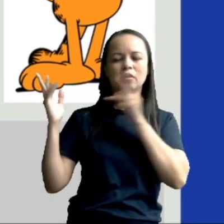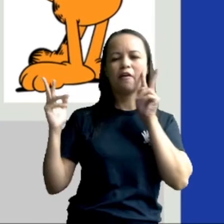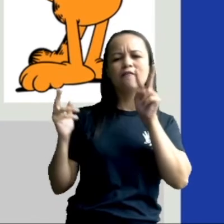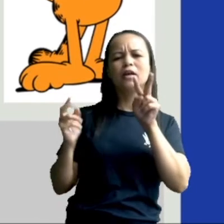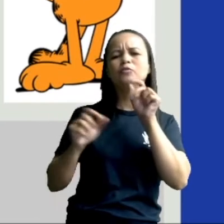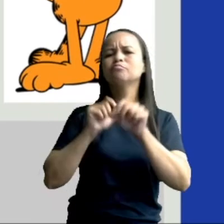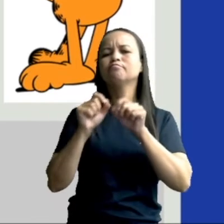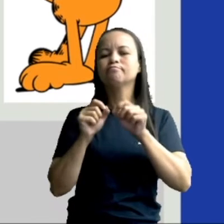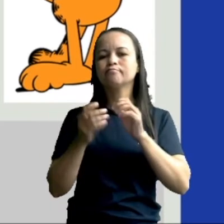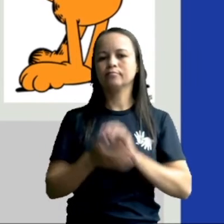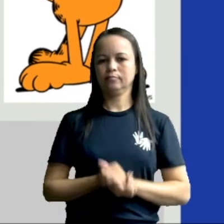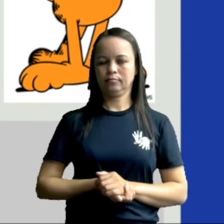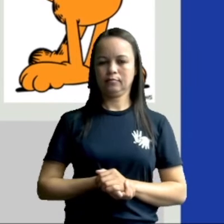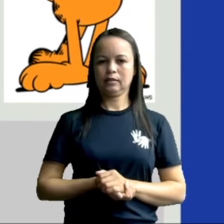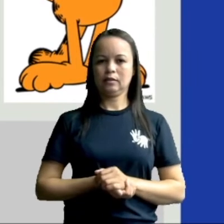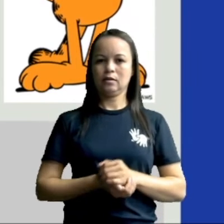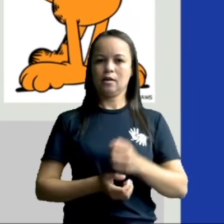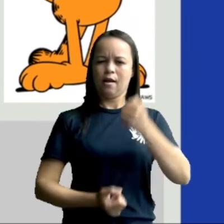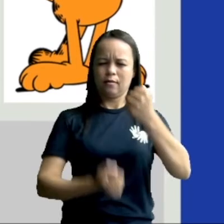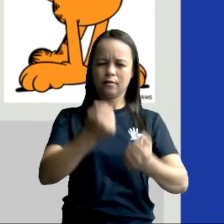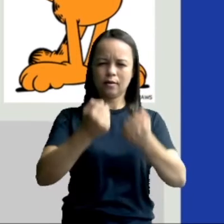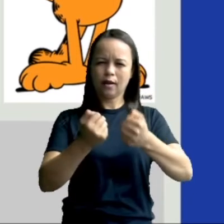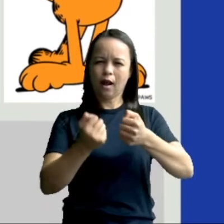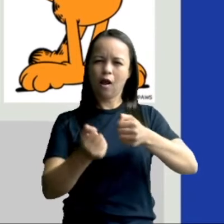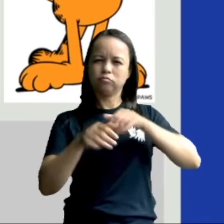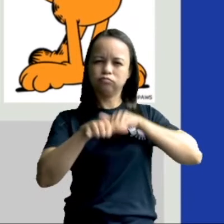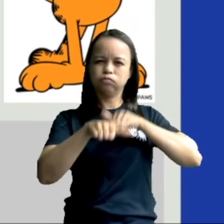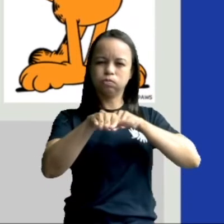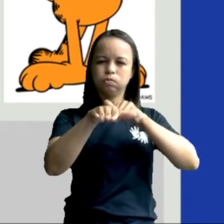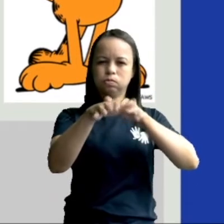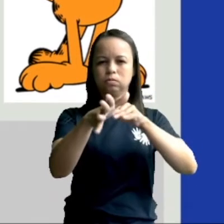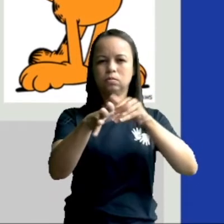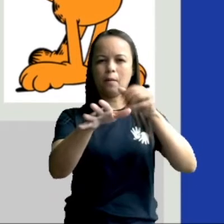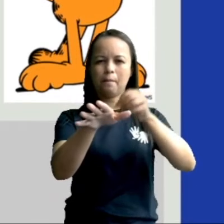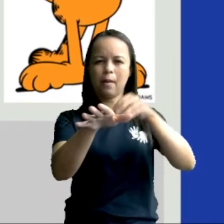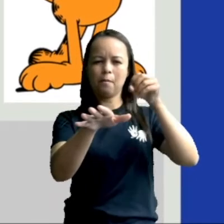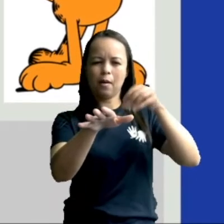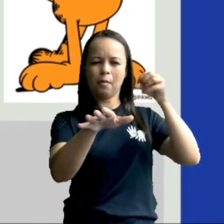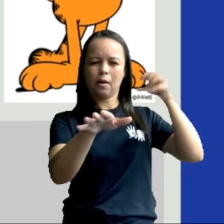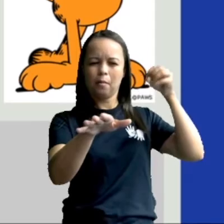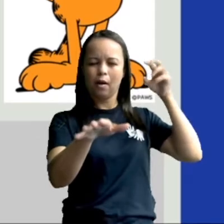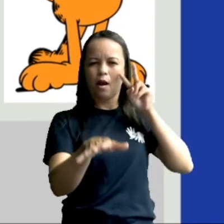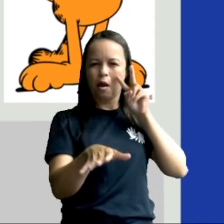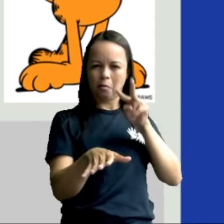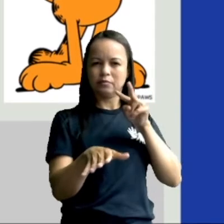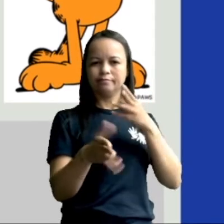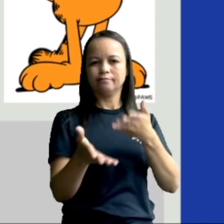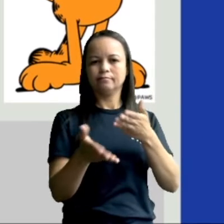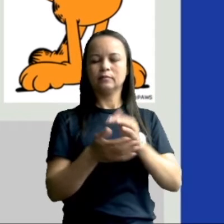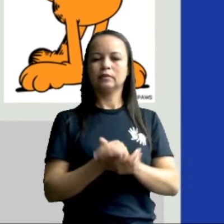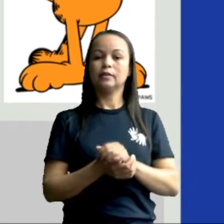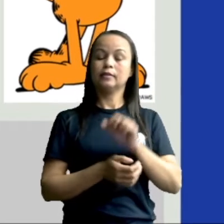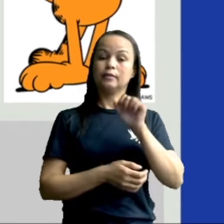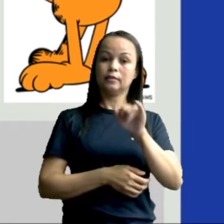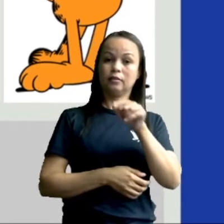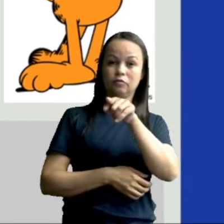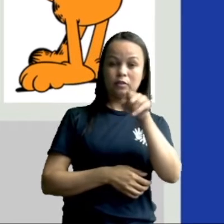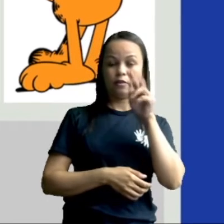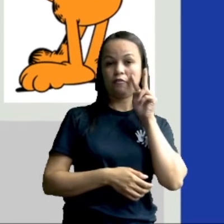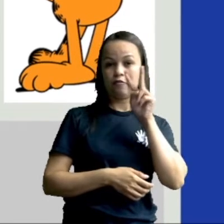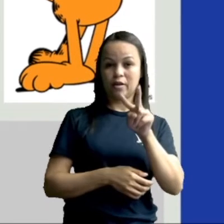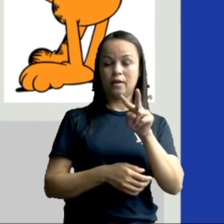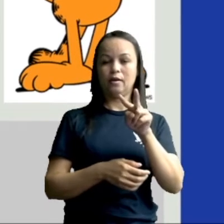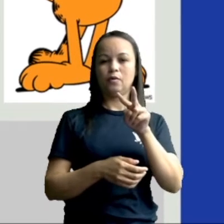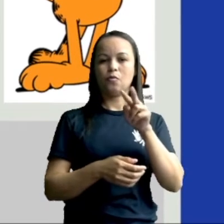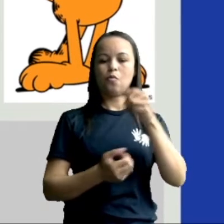imagem? Muitos carros. E olha que é fumaça, esses carros estão aí. Se você vê um carro na rua, que de repente ele